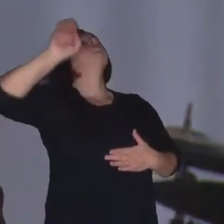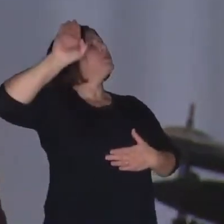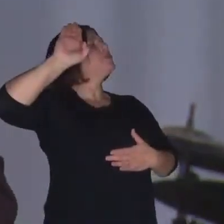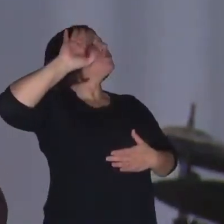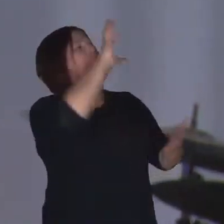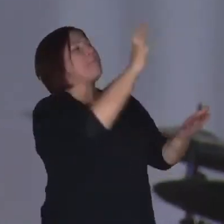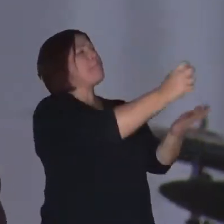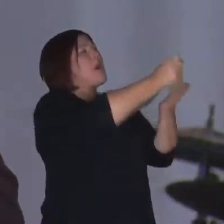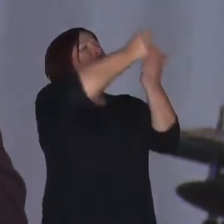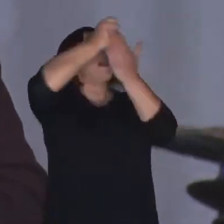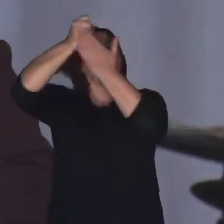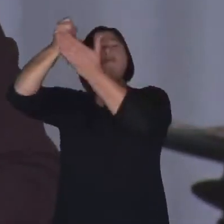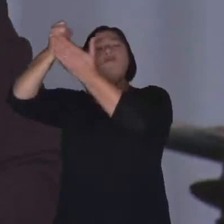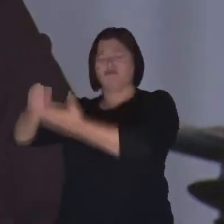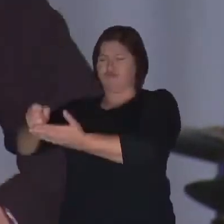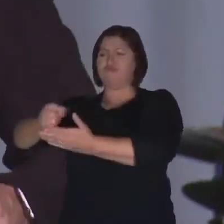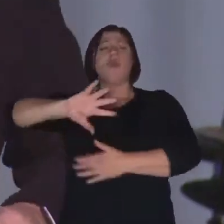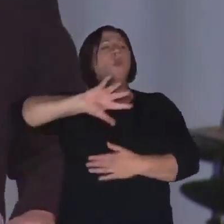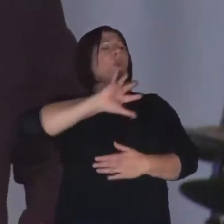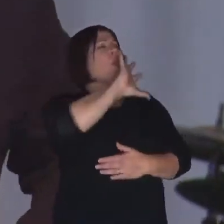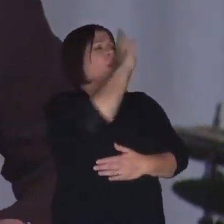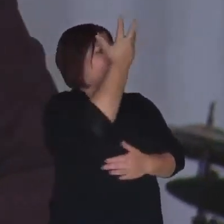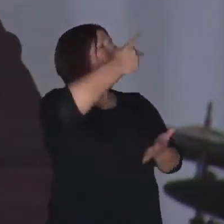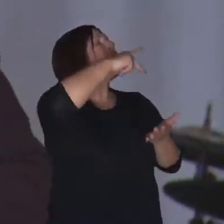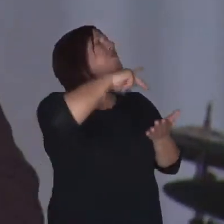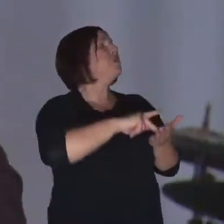este lugar. E aí vem. Porque